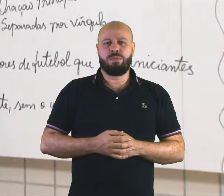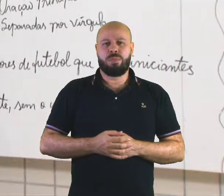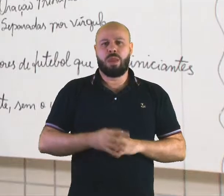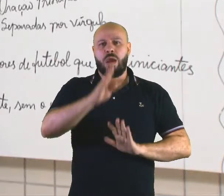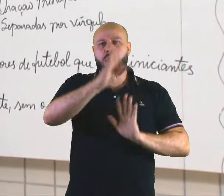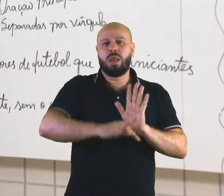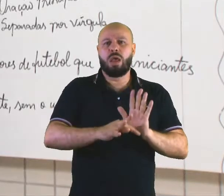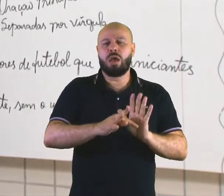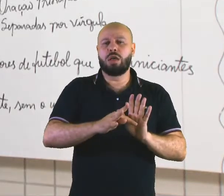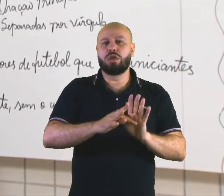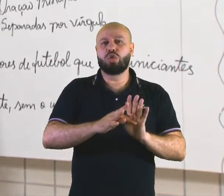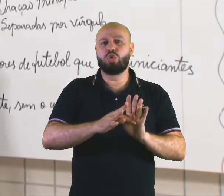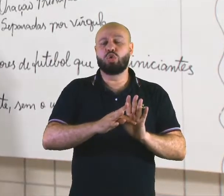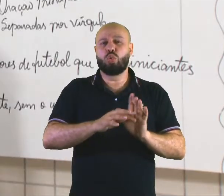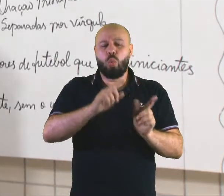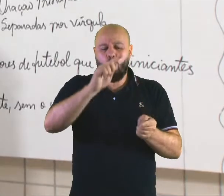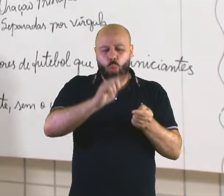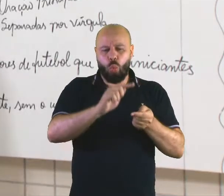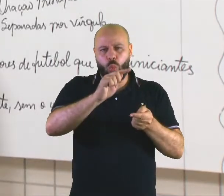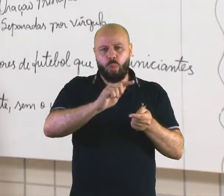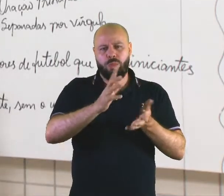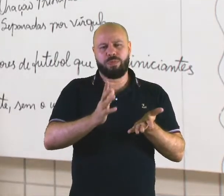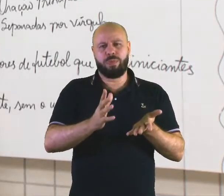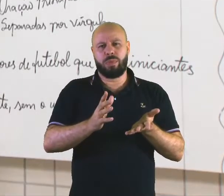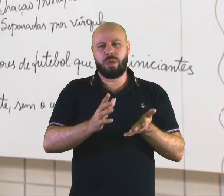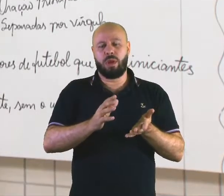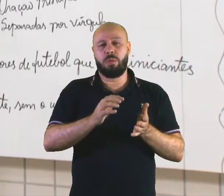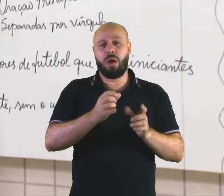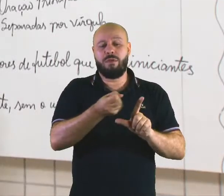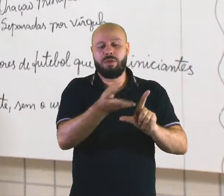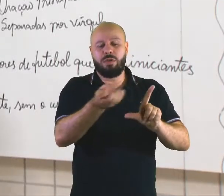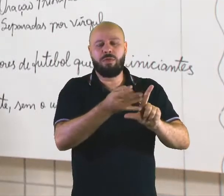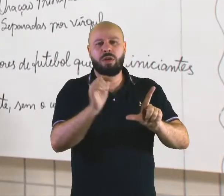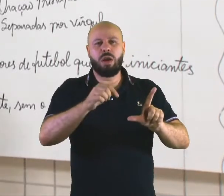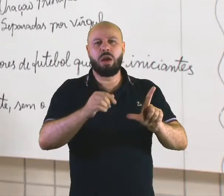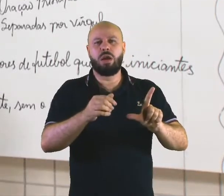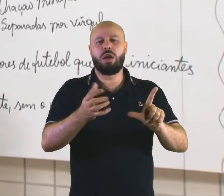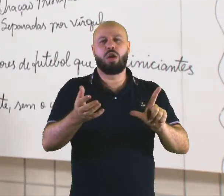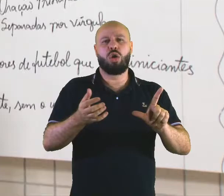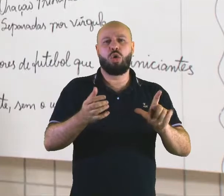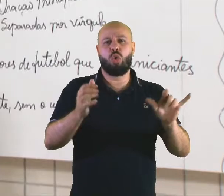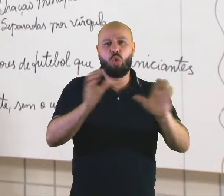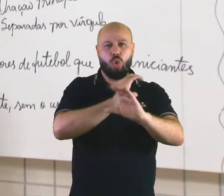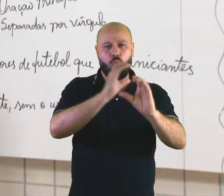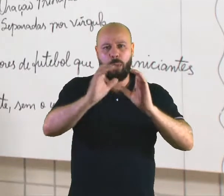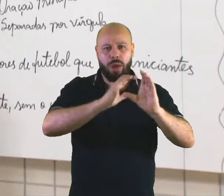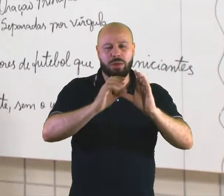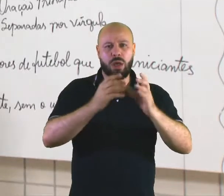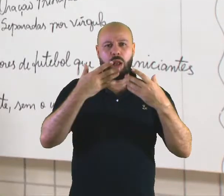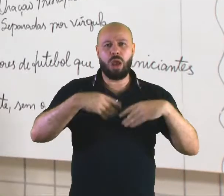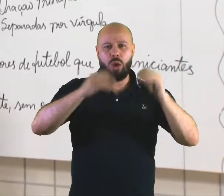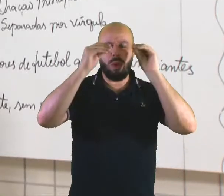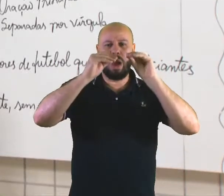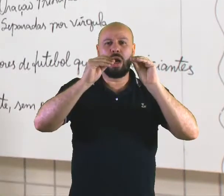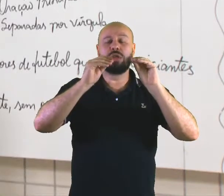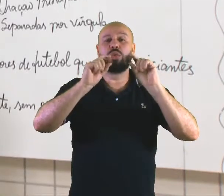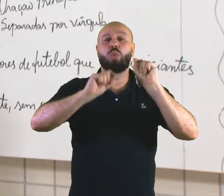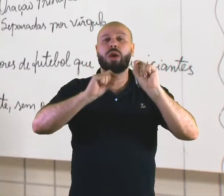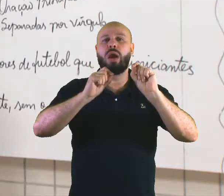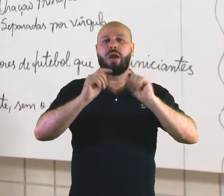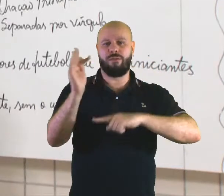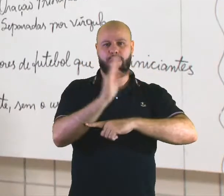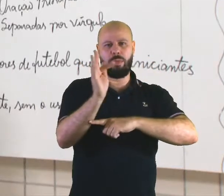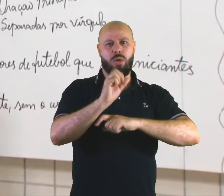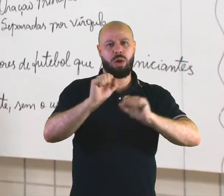textos relativamente curtos, vinculados pelos meios de comunicação. A linguagem ela deve ser